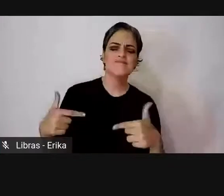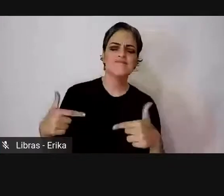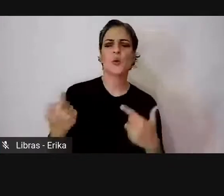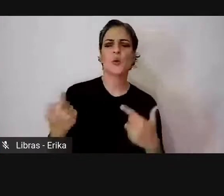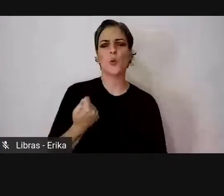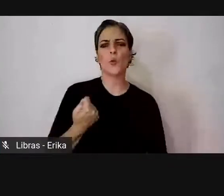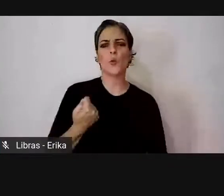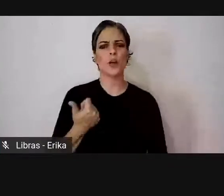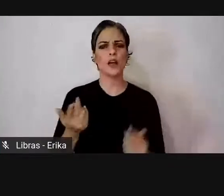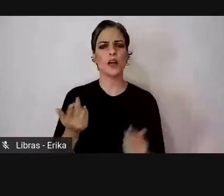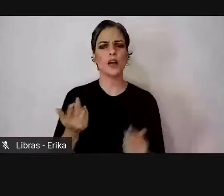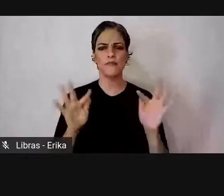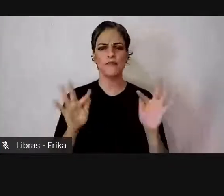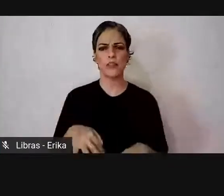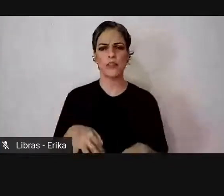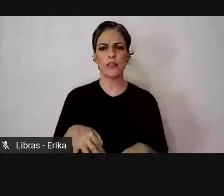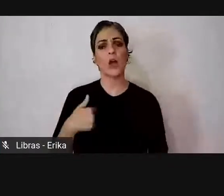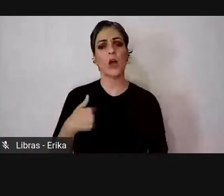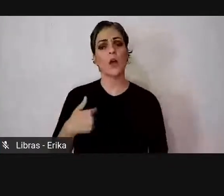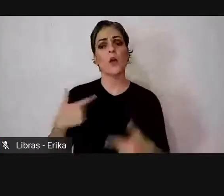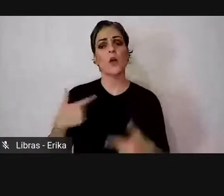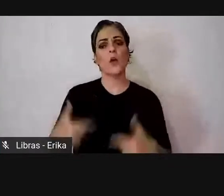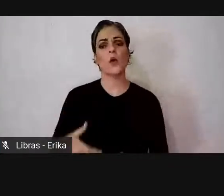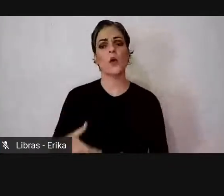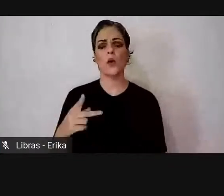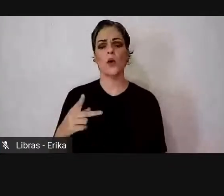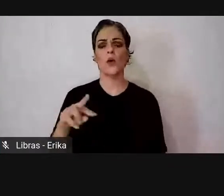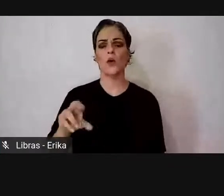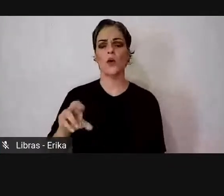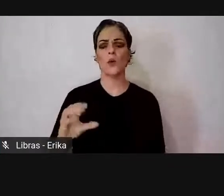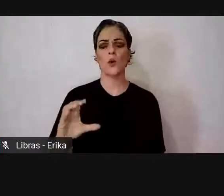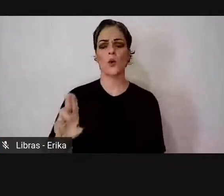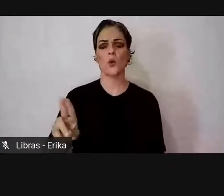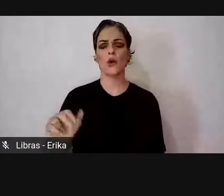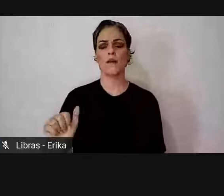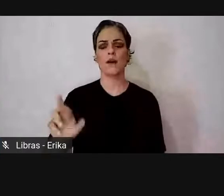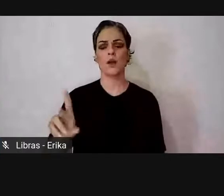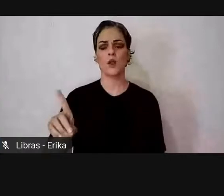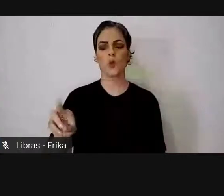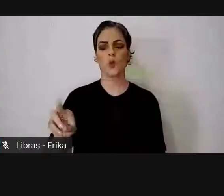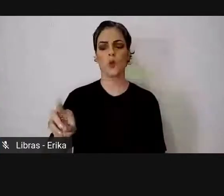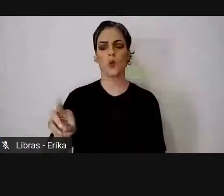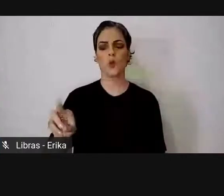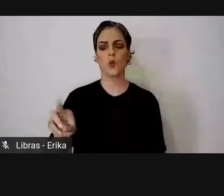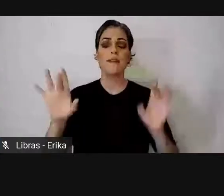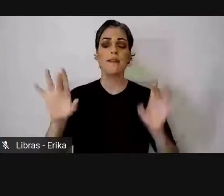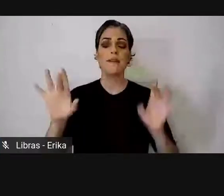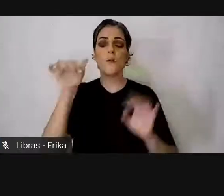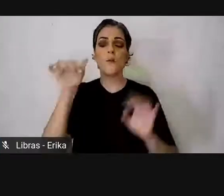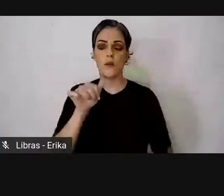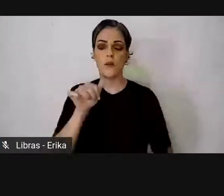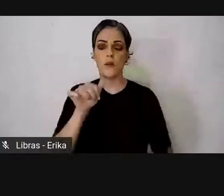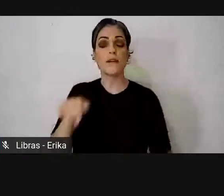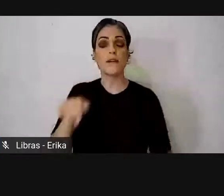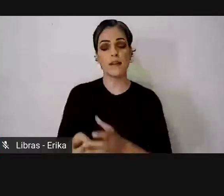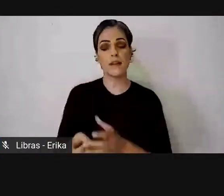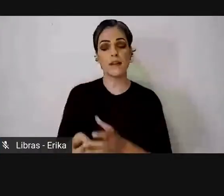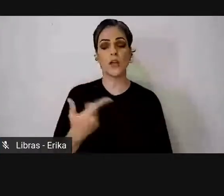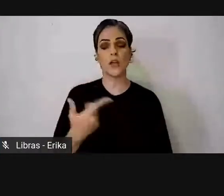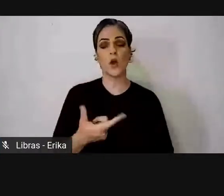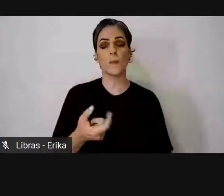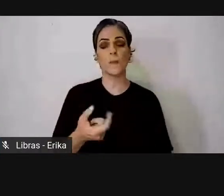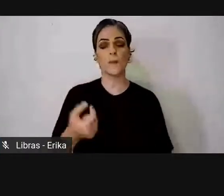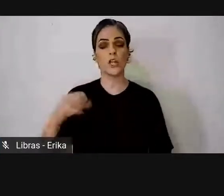Câmara dos Deputados. A Procuradoria Especial da Mulher foi criada em 2009, mas, na verdade, ela não existia, ela não tinha